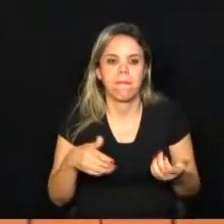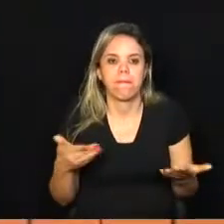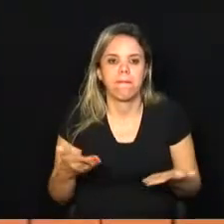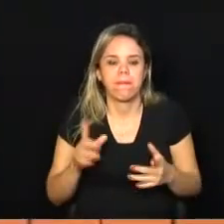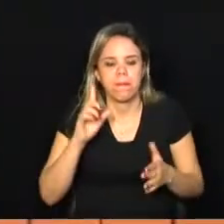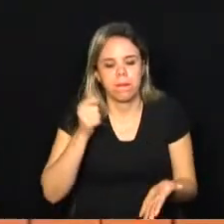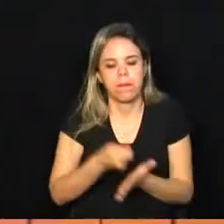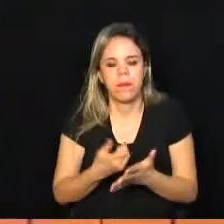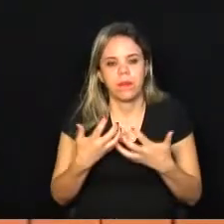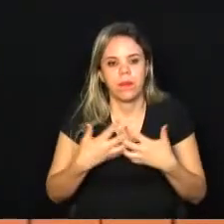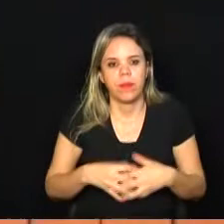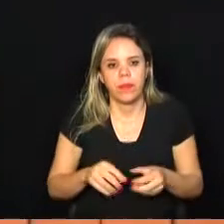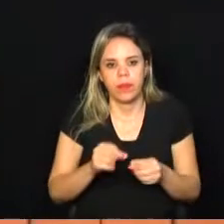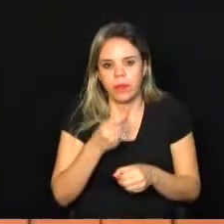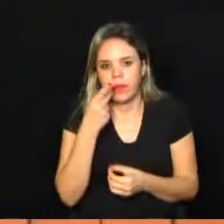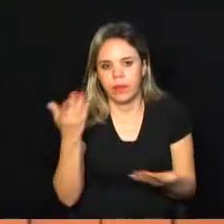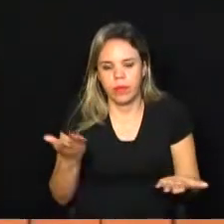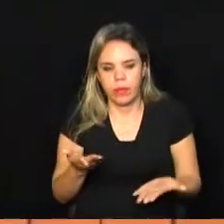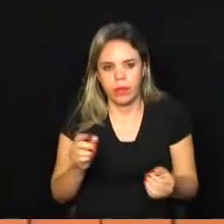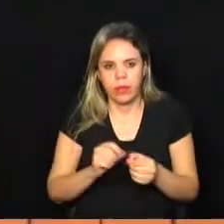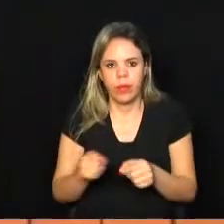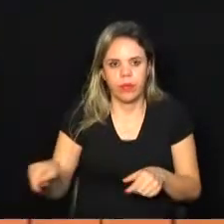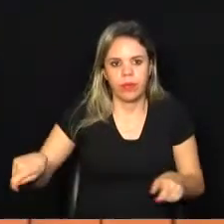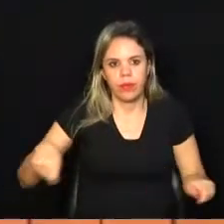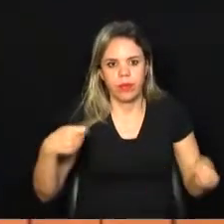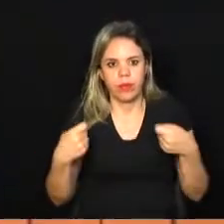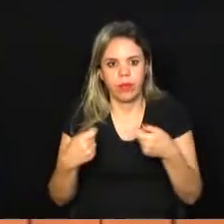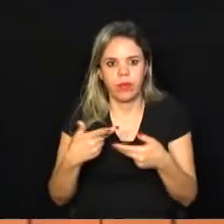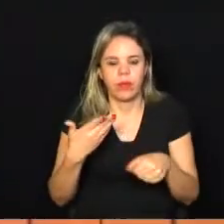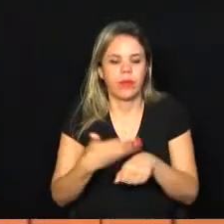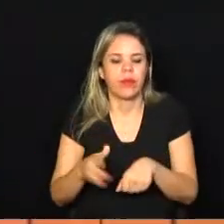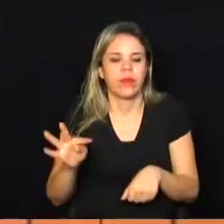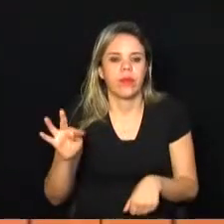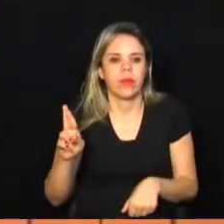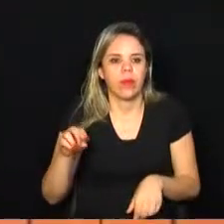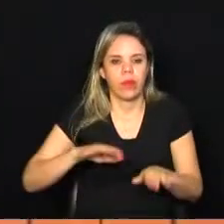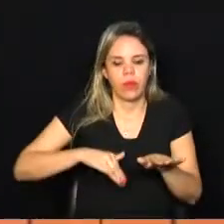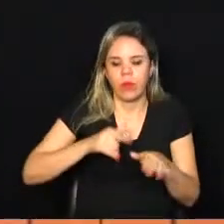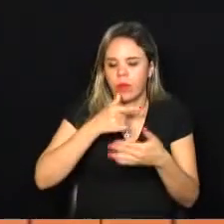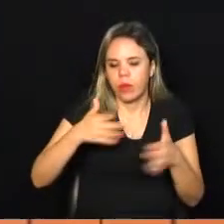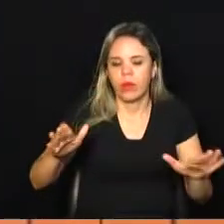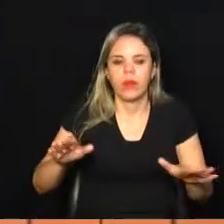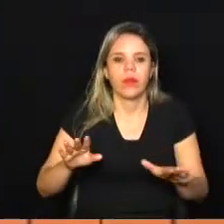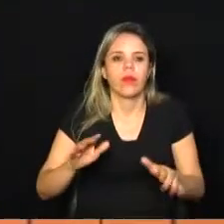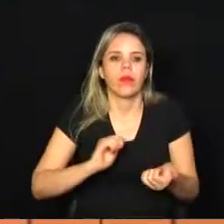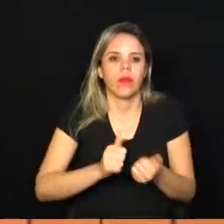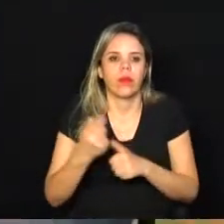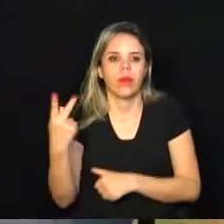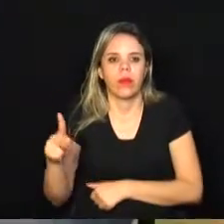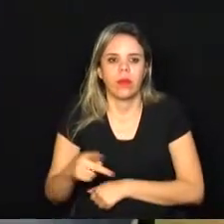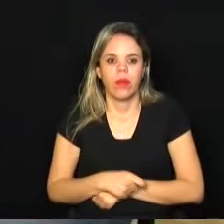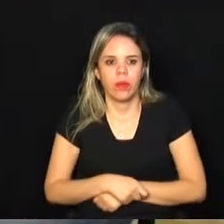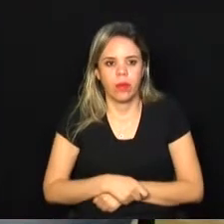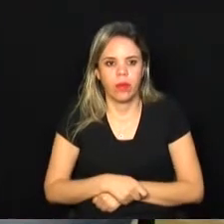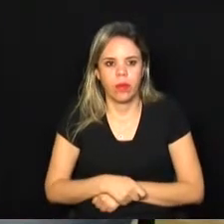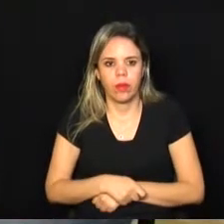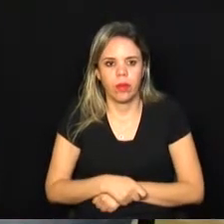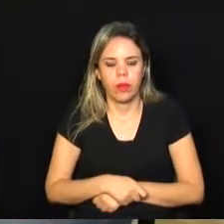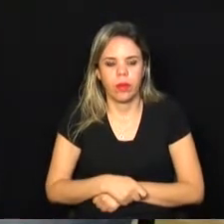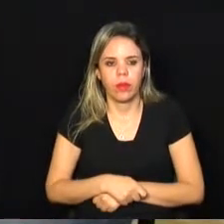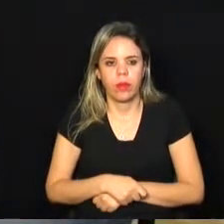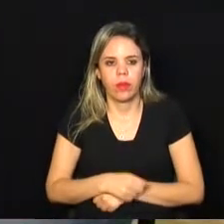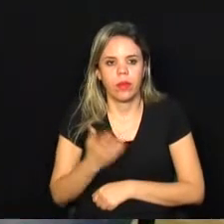de decisão de falar, não, agora eu vou fazer tênis, agora eu vou fazer triatlon, agora eu vou fazer outro esporte? Gabriel,